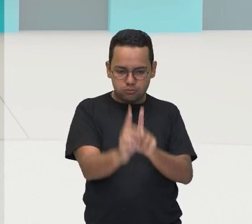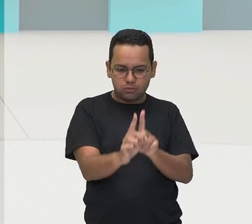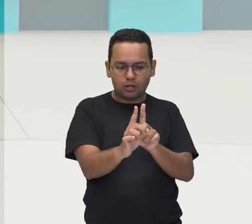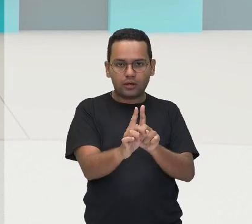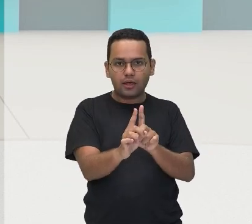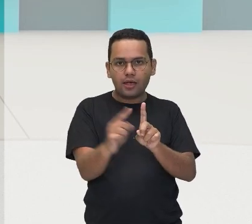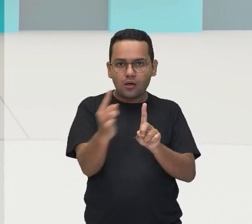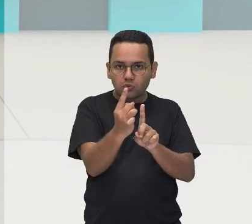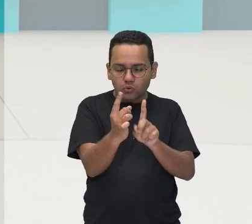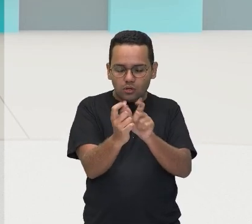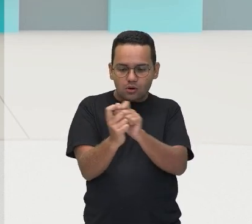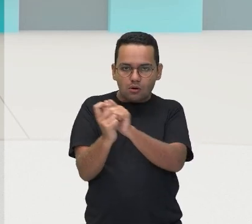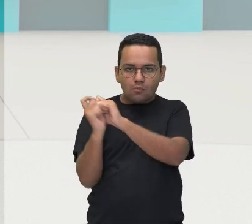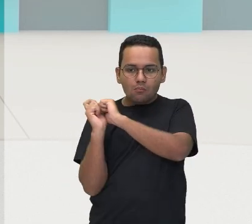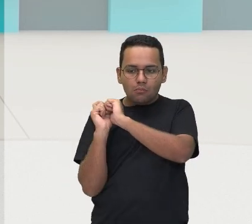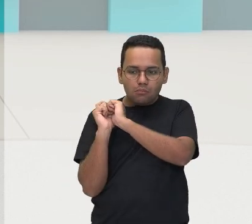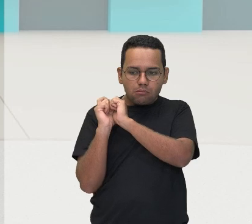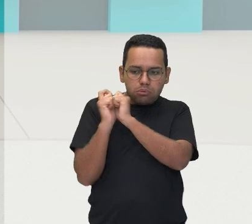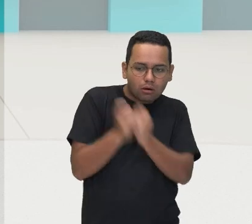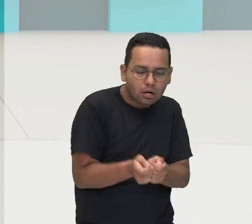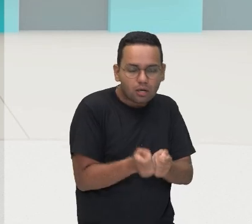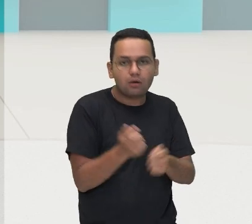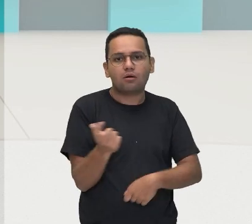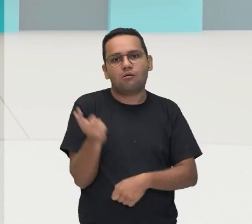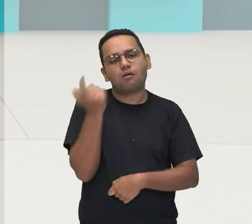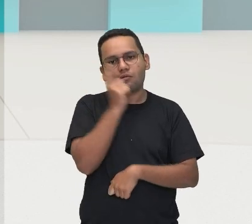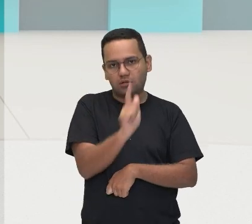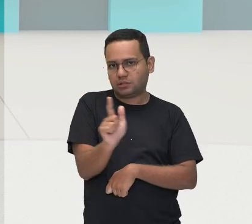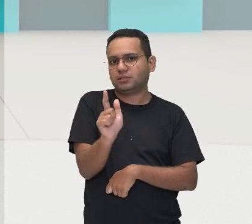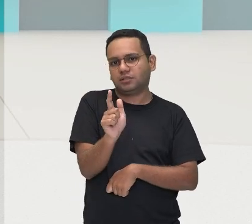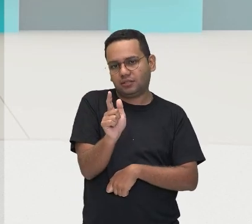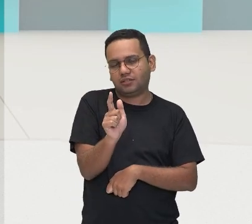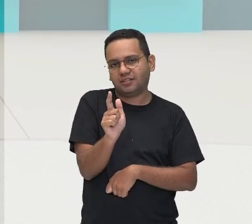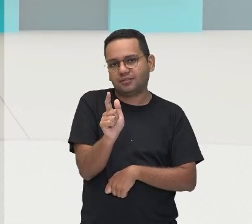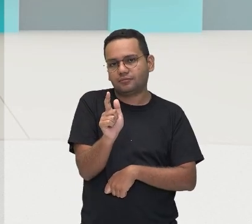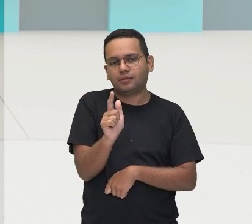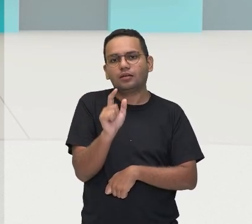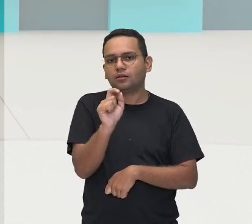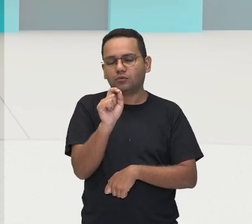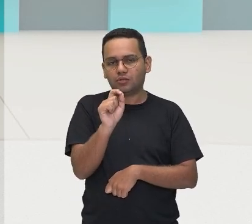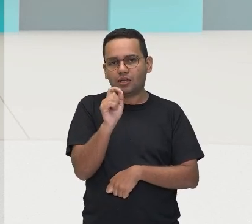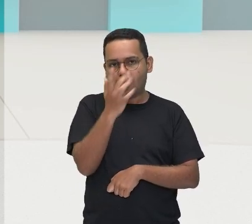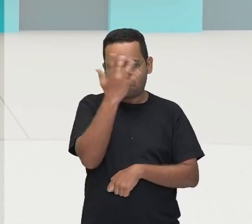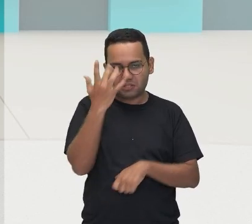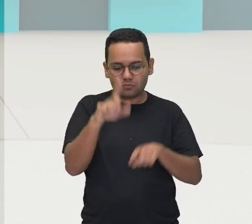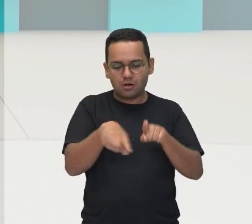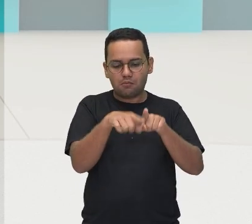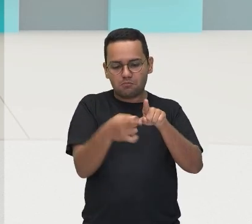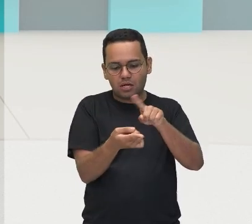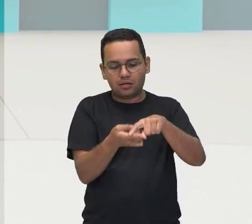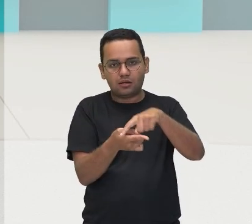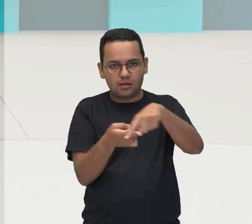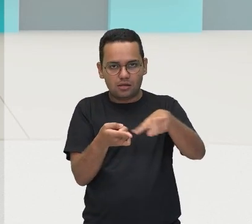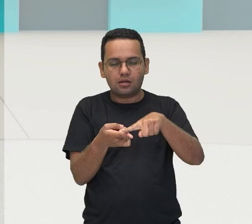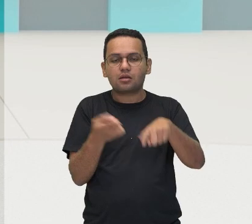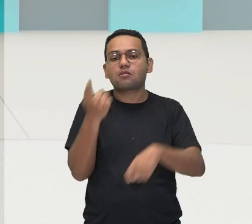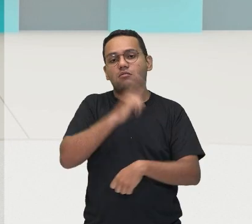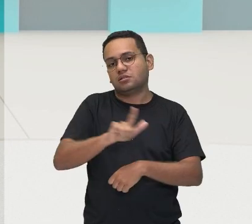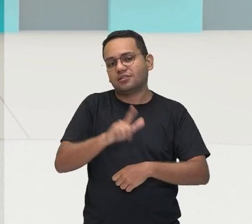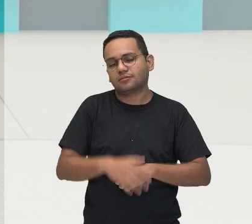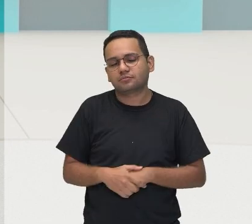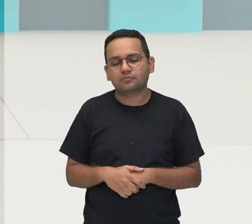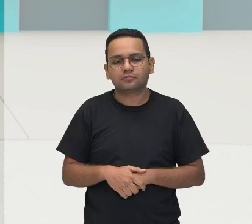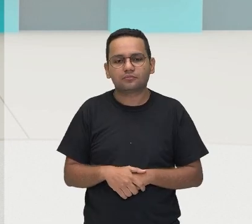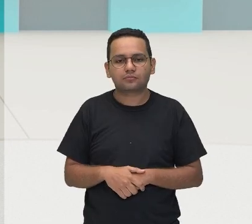de imobilizar esse adversário com as costas no chão e assim ele consegue vencer a luta. E